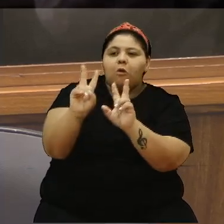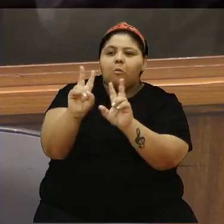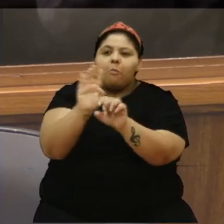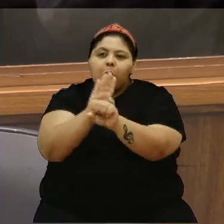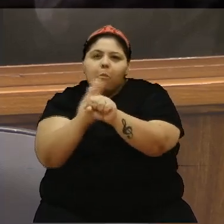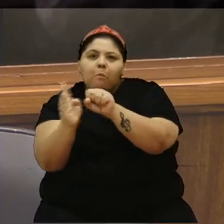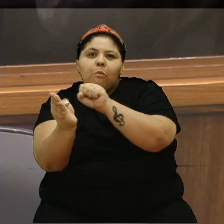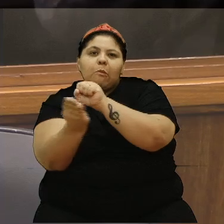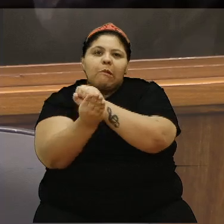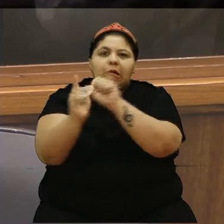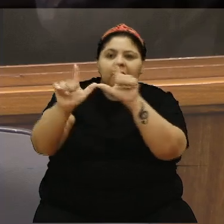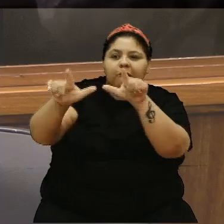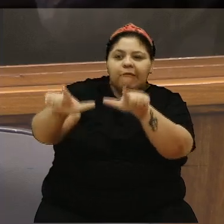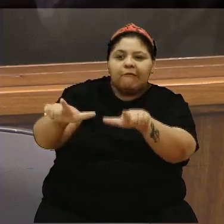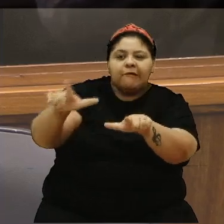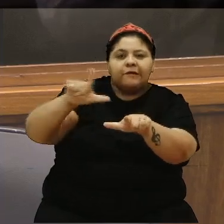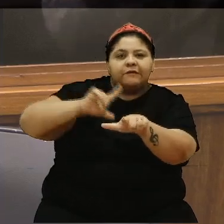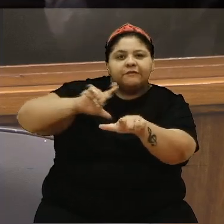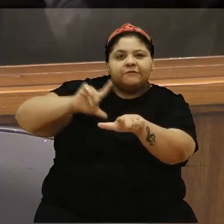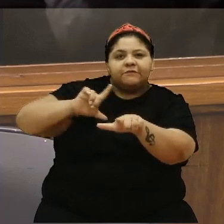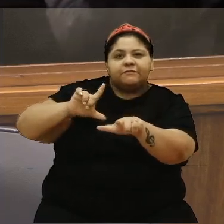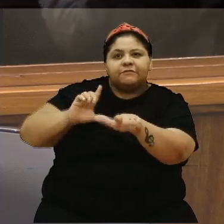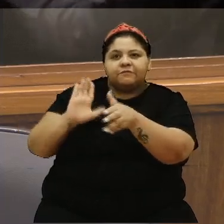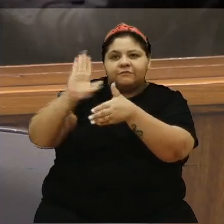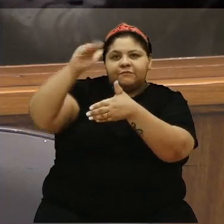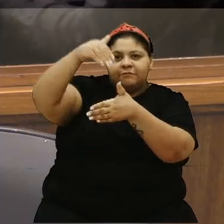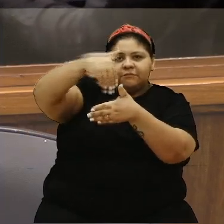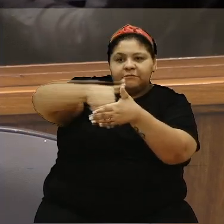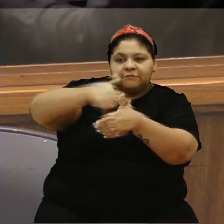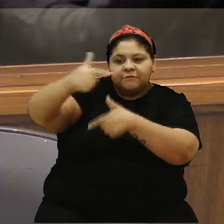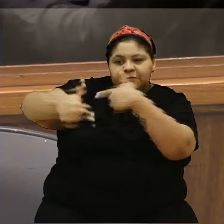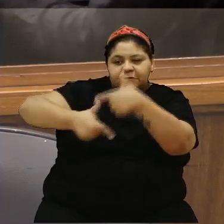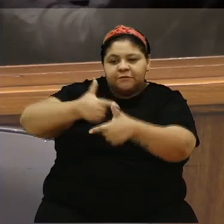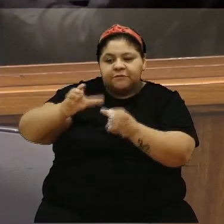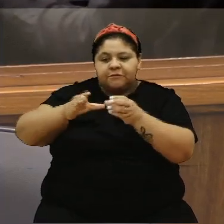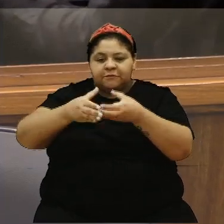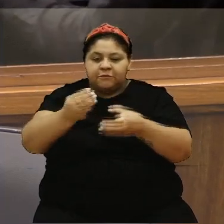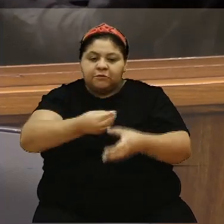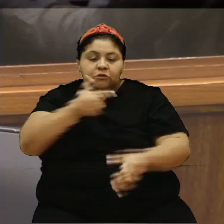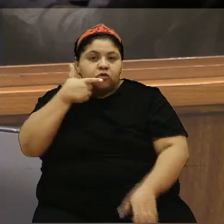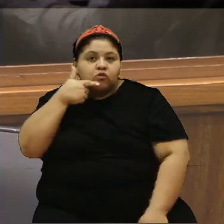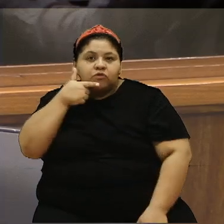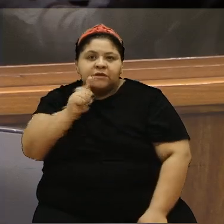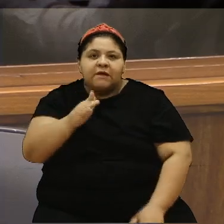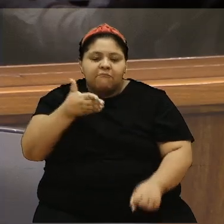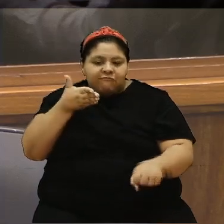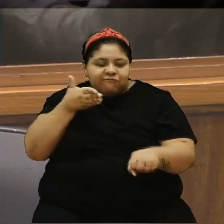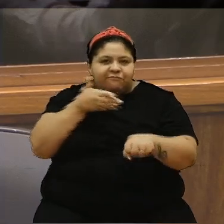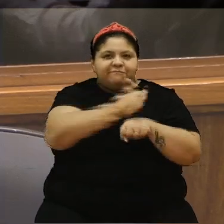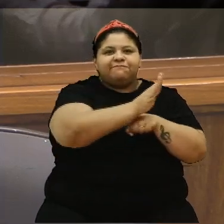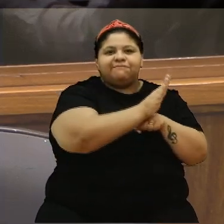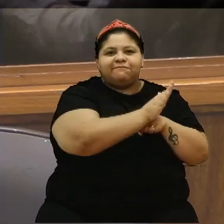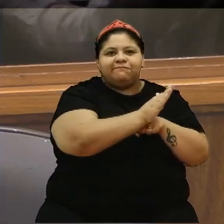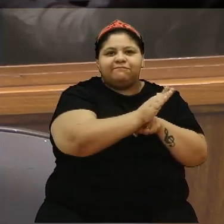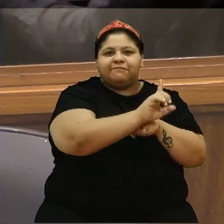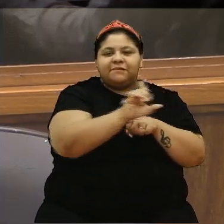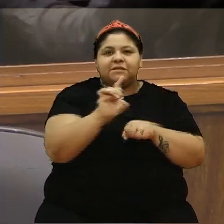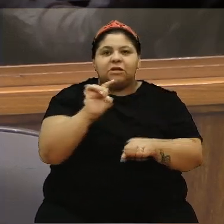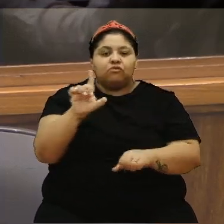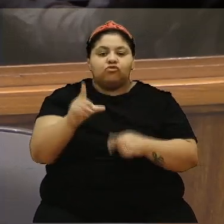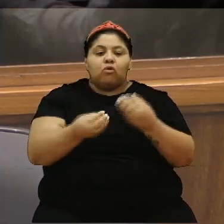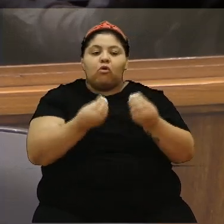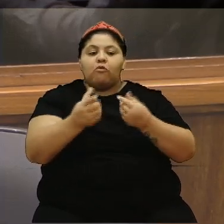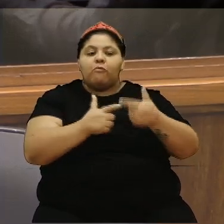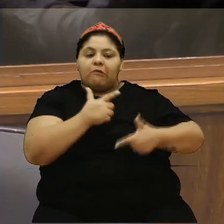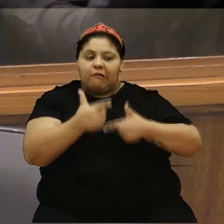para o território que a gente tem dentro dos nossos serviços de convivência, a gente consegue avançar muito mais. Não só enquanto